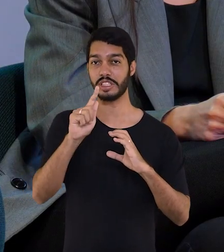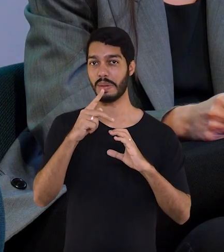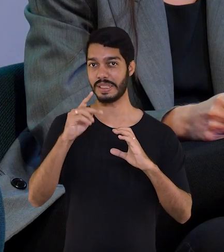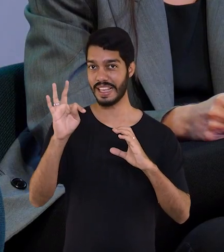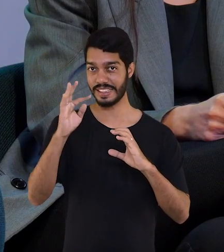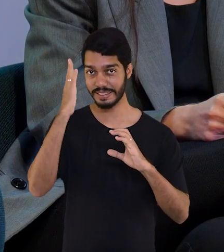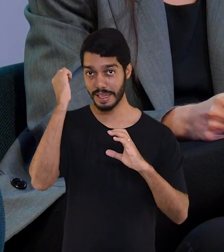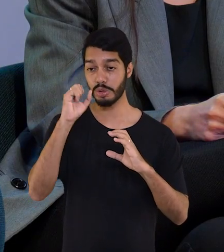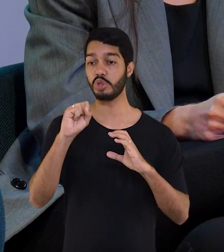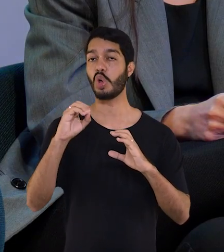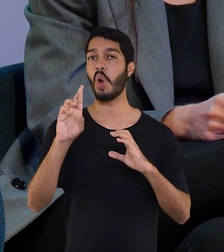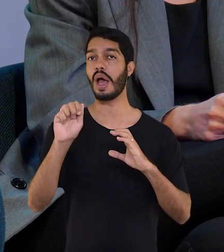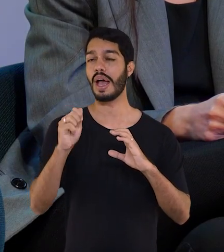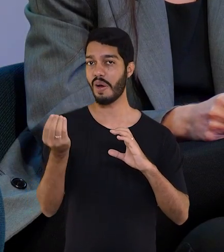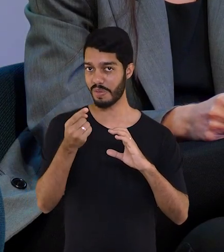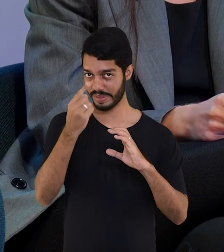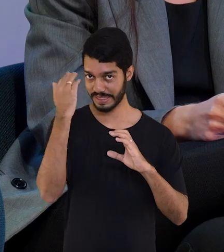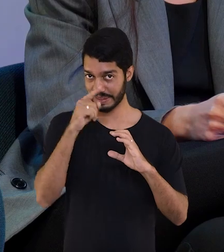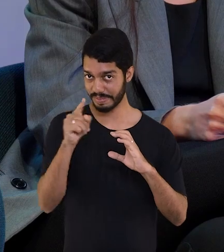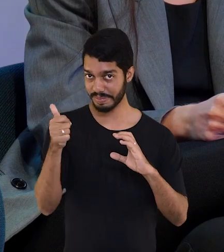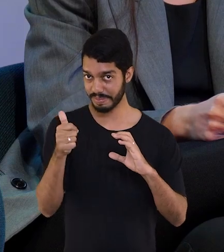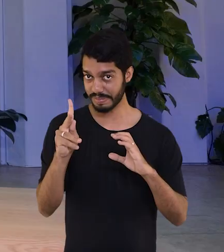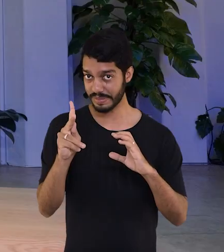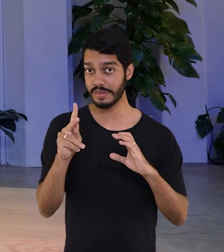GPT, né? Todo mundo é aluno, todo mundo usa GPT, né?